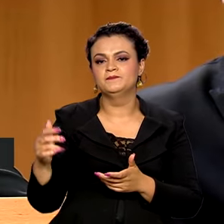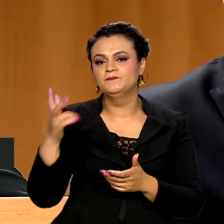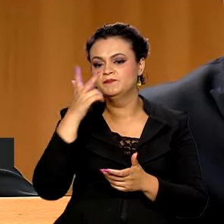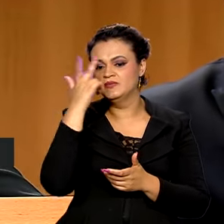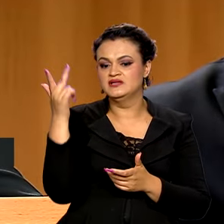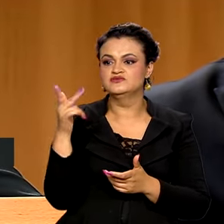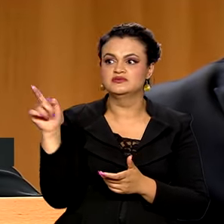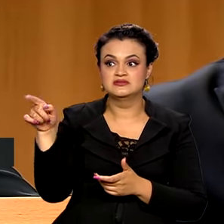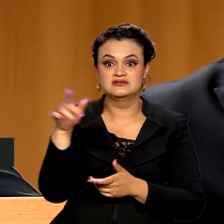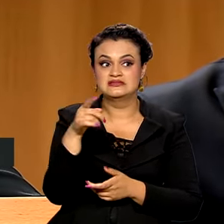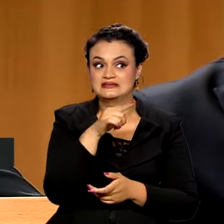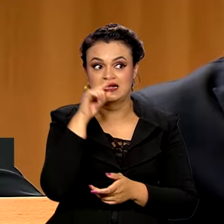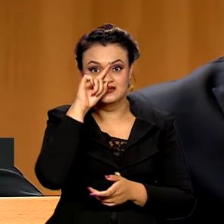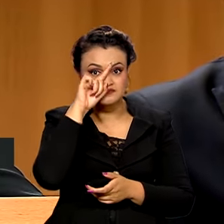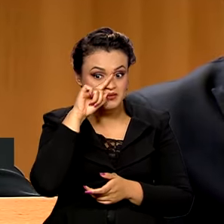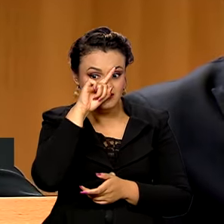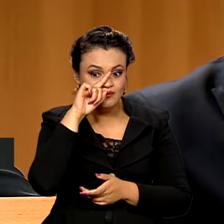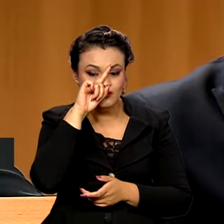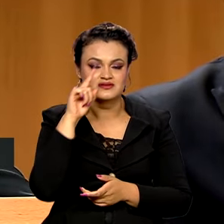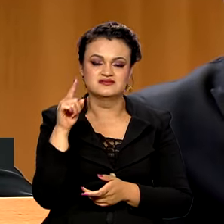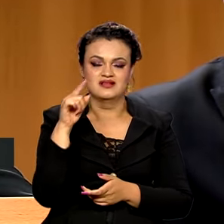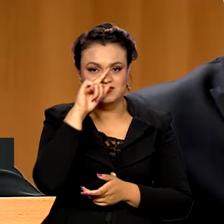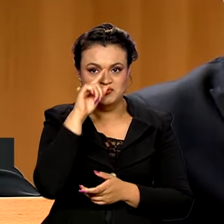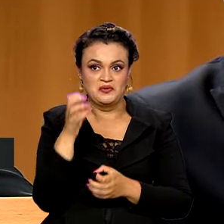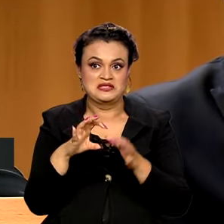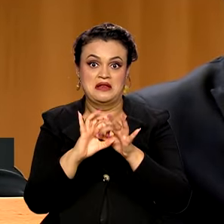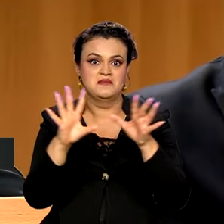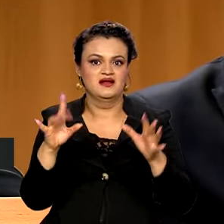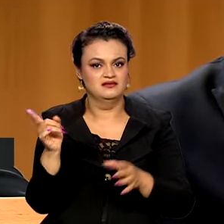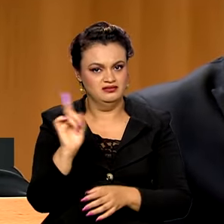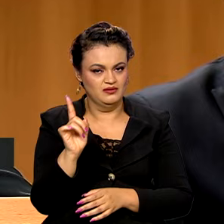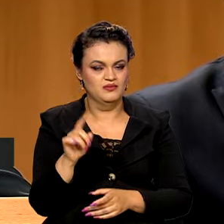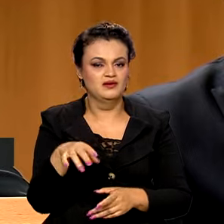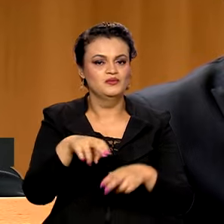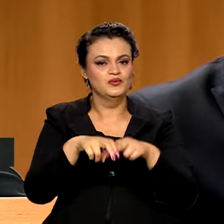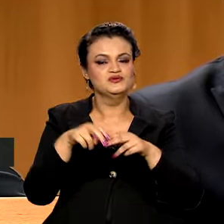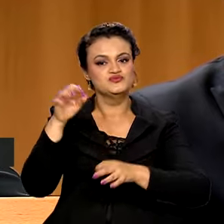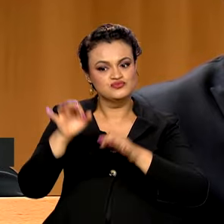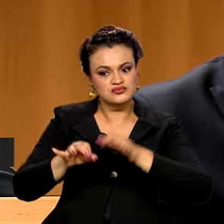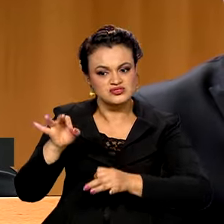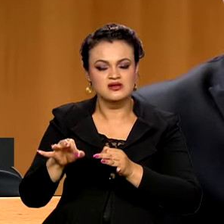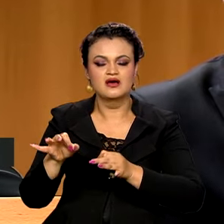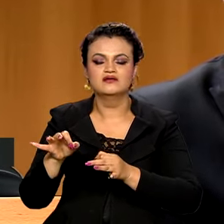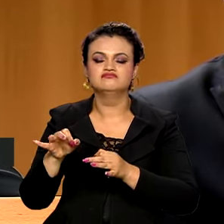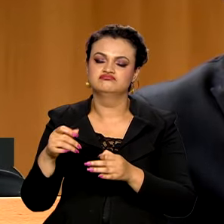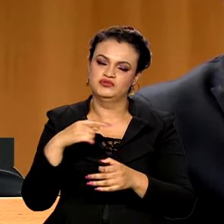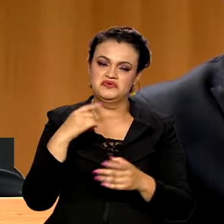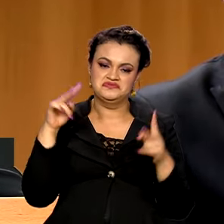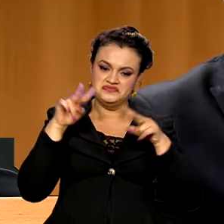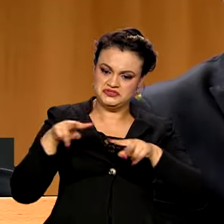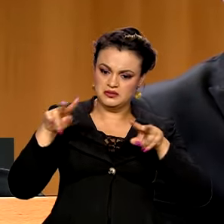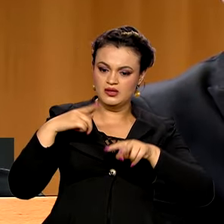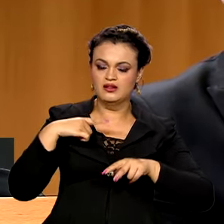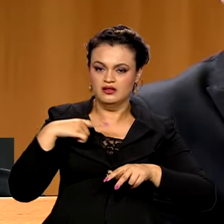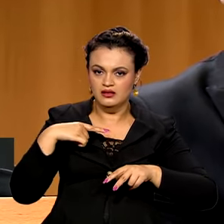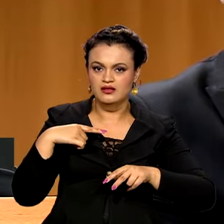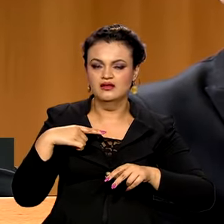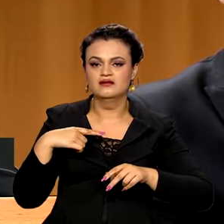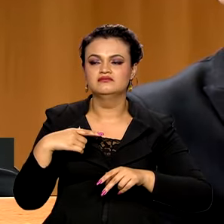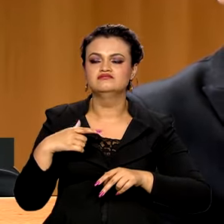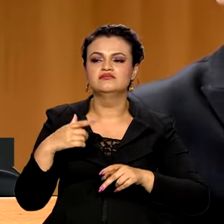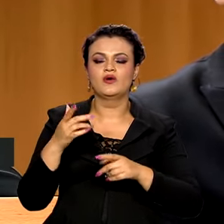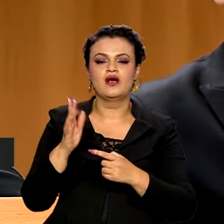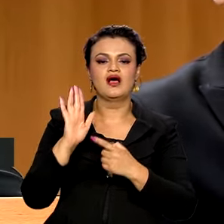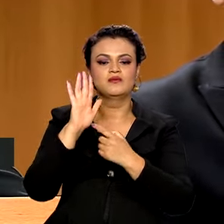notória periculosidade, e por isso mesmo o Poder Judiciário, corretamente na nossa visão,